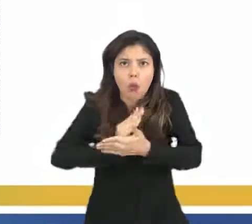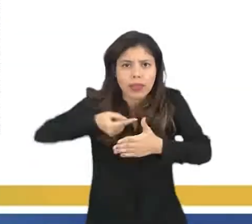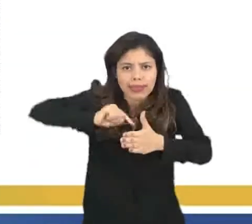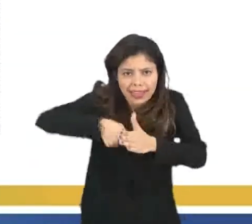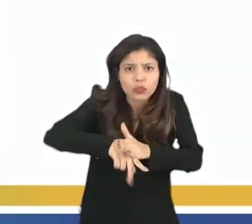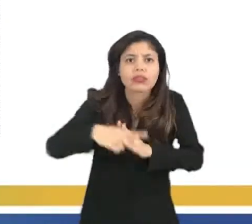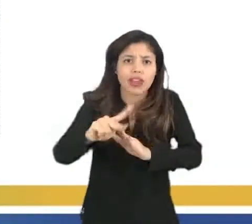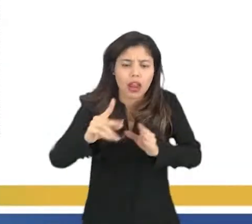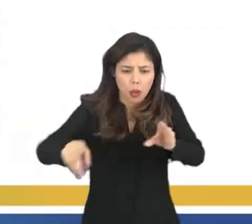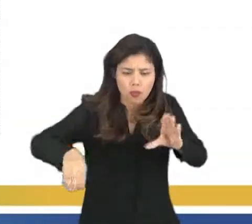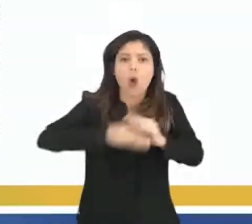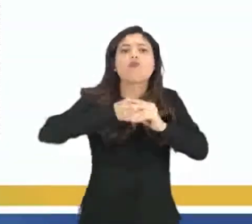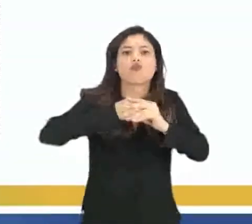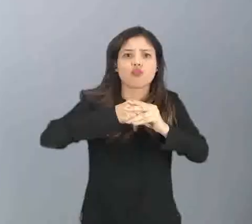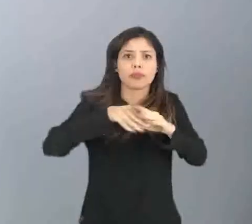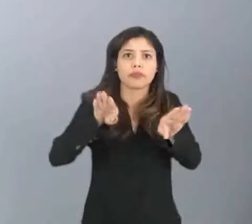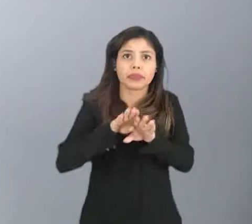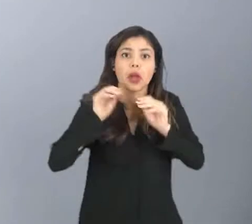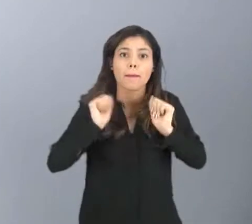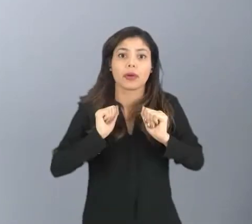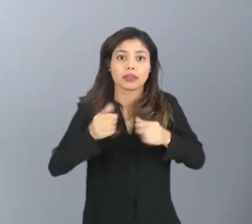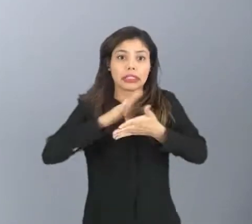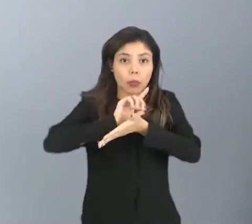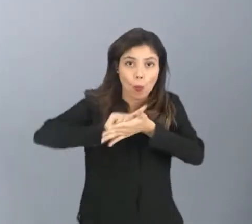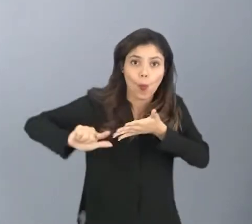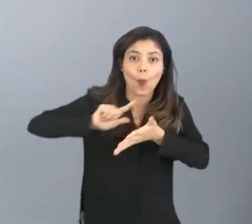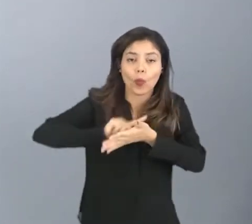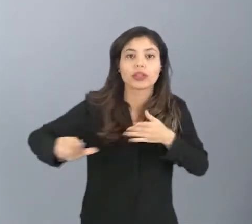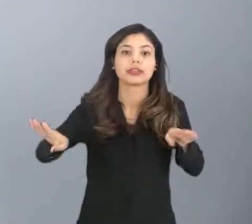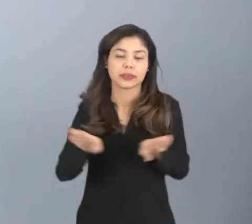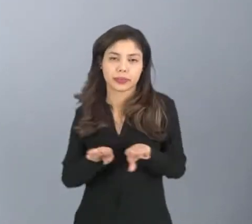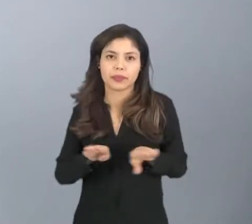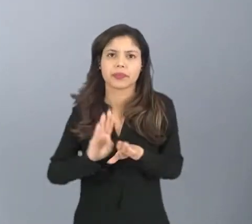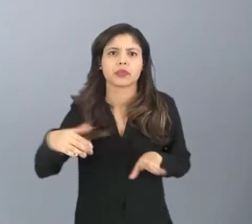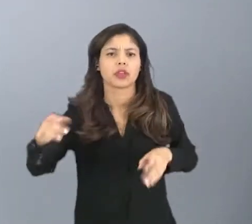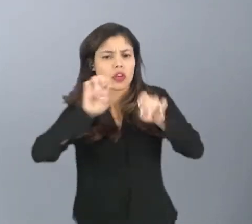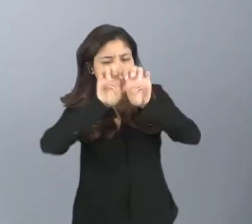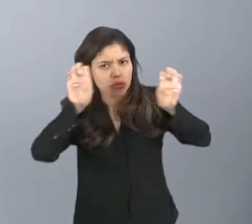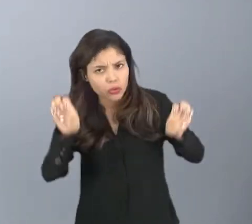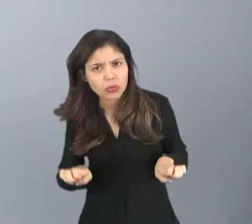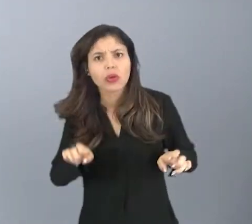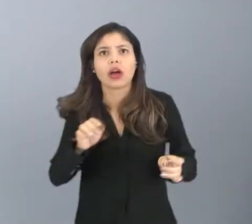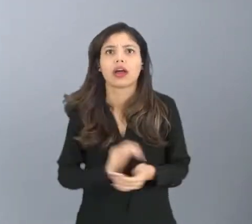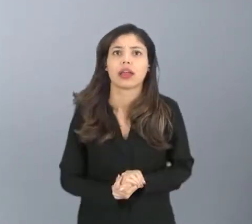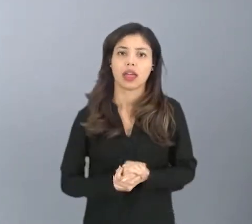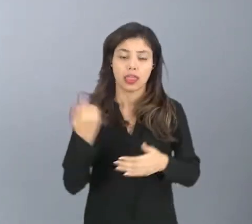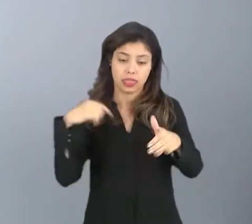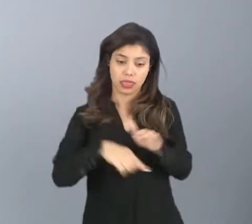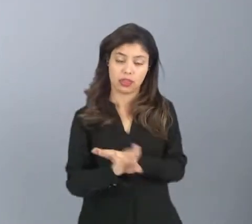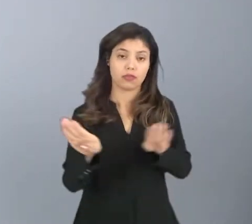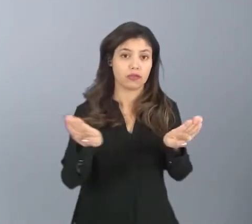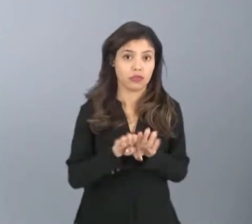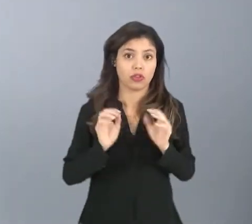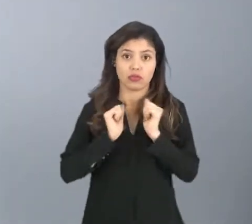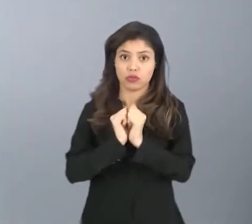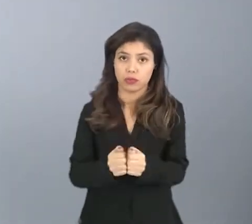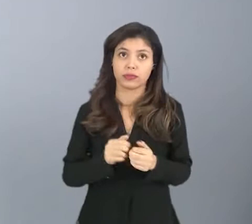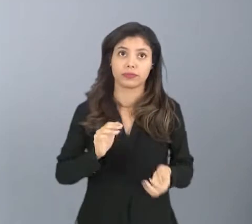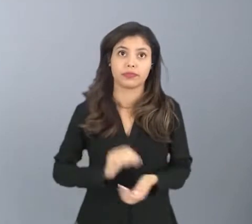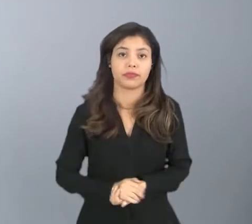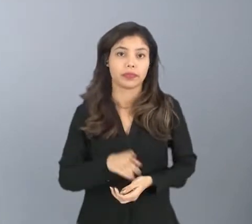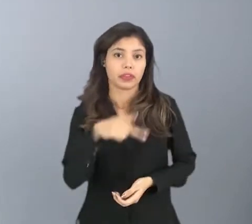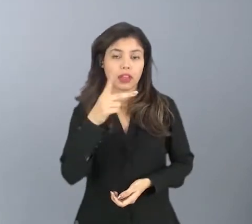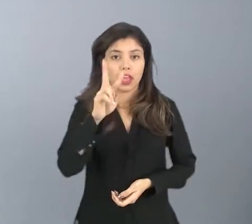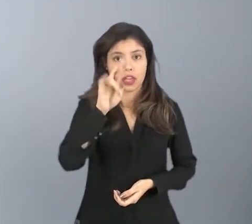aderidas a ela, grudada nela, e às vezes ela pode ser lisa. Quando ela tem umas estruturas aderidas a ela, a gente vai chamar